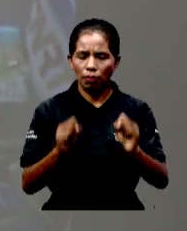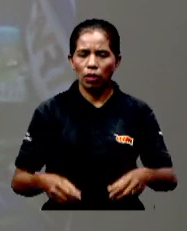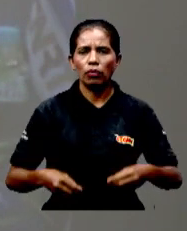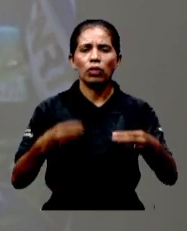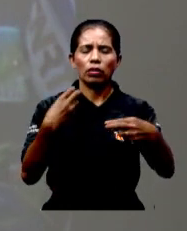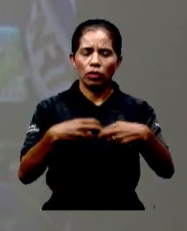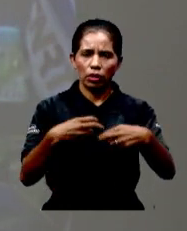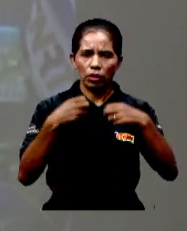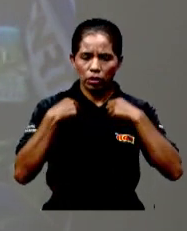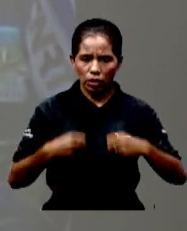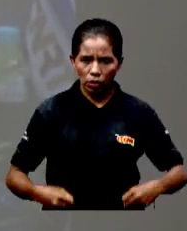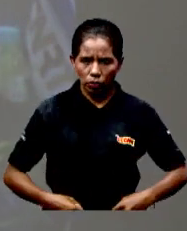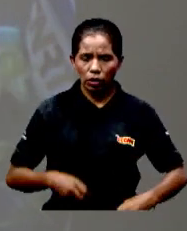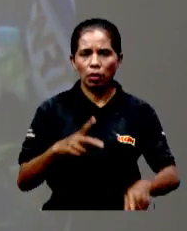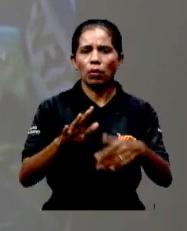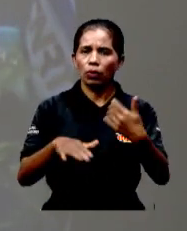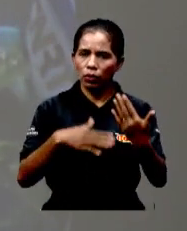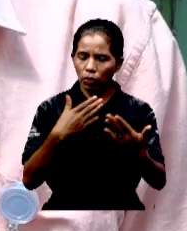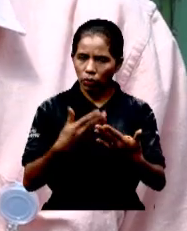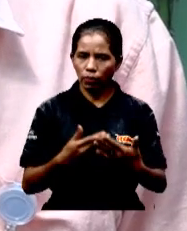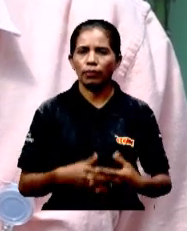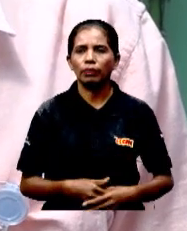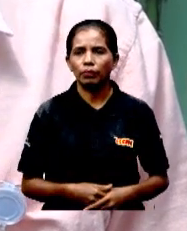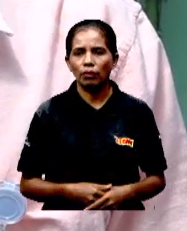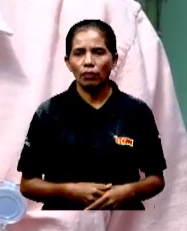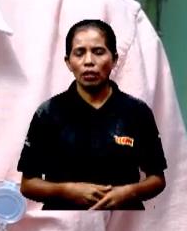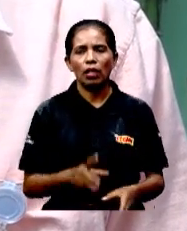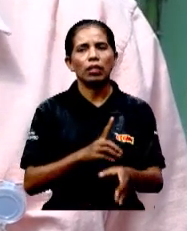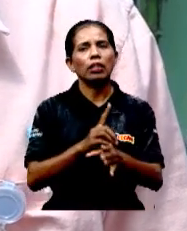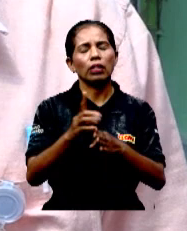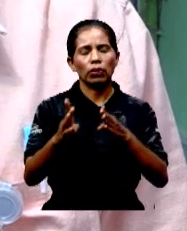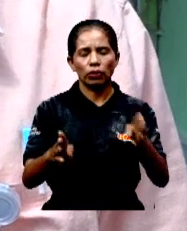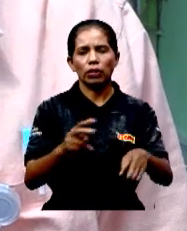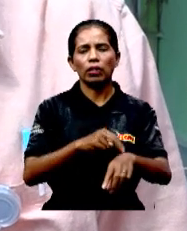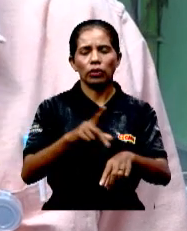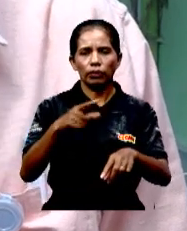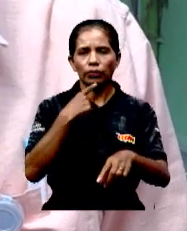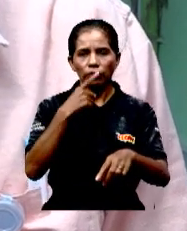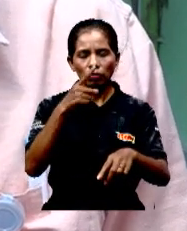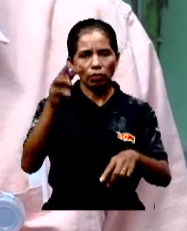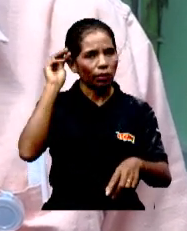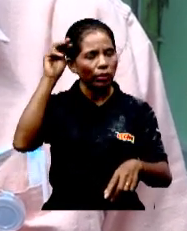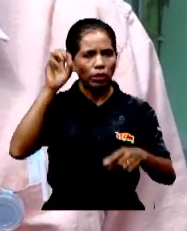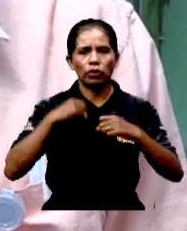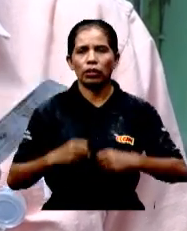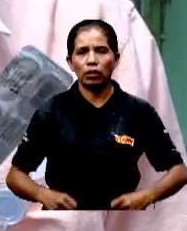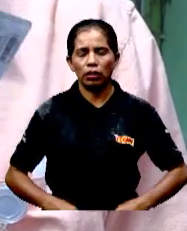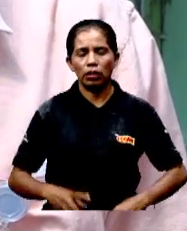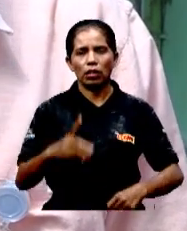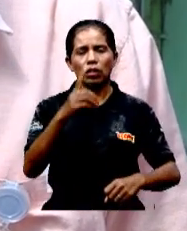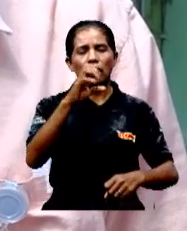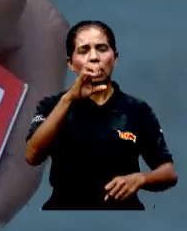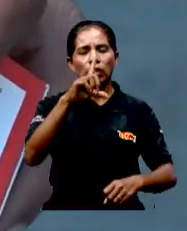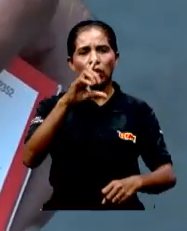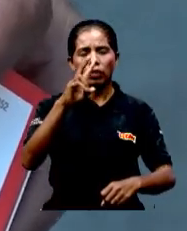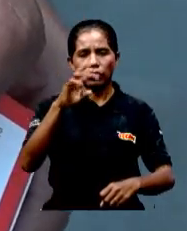Saudi ita ni komunidad i populasaun in general. Diretor Nasional Farmácia no Medicamento Ministério Saúde, Delfim da Costa